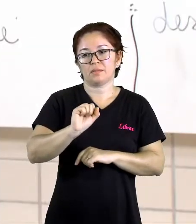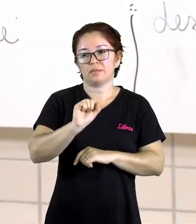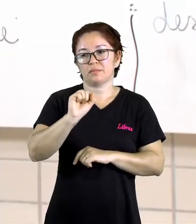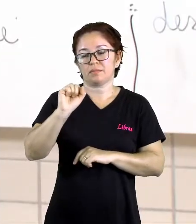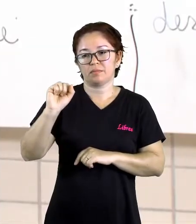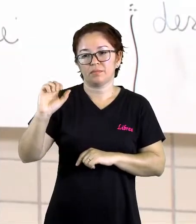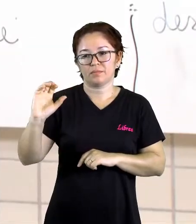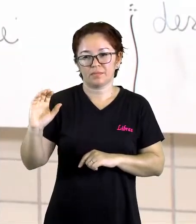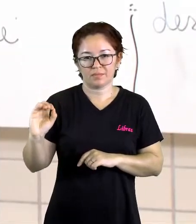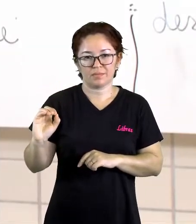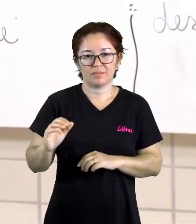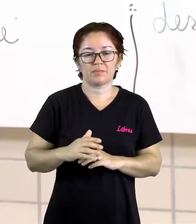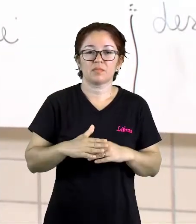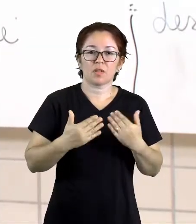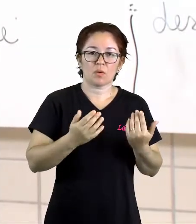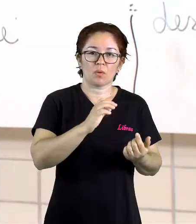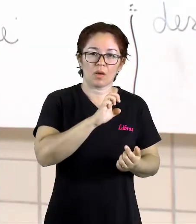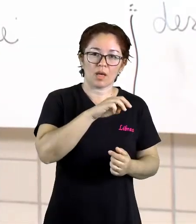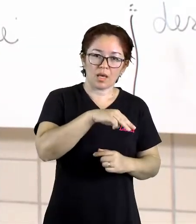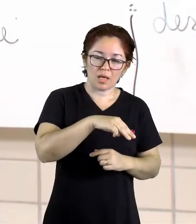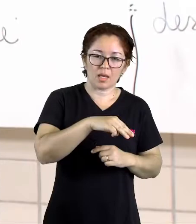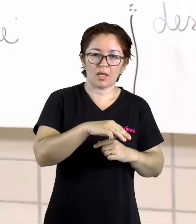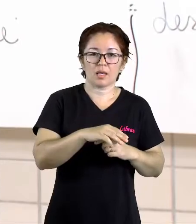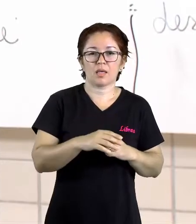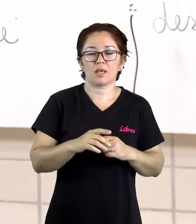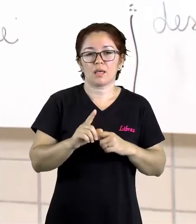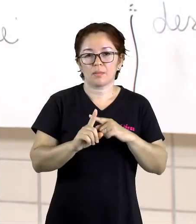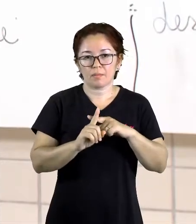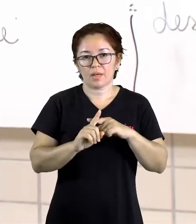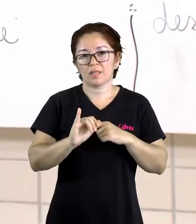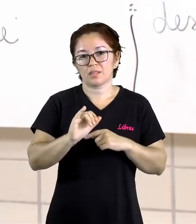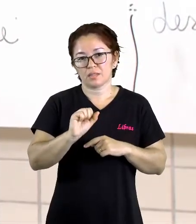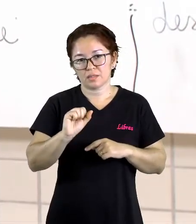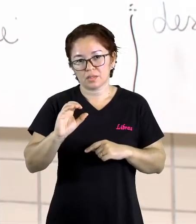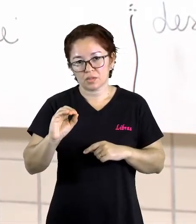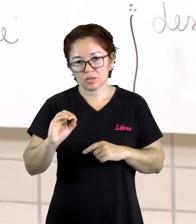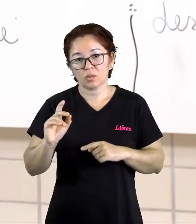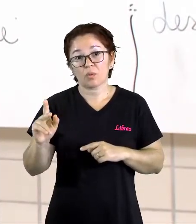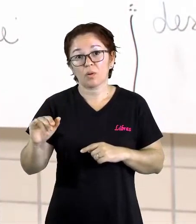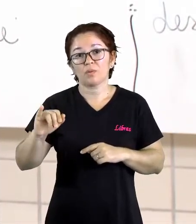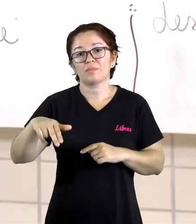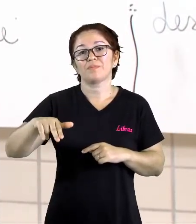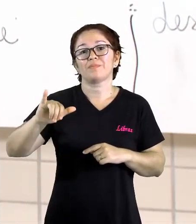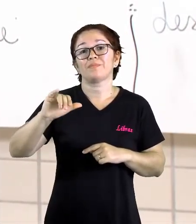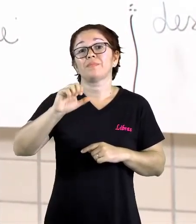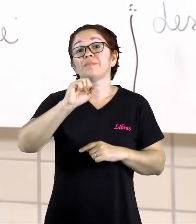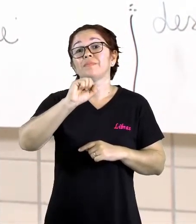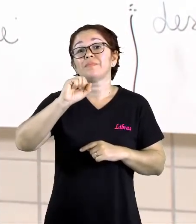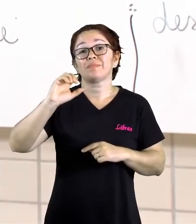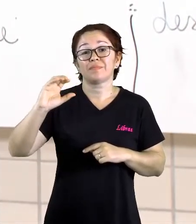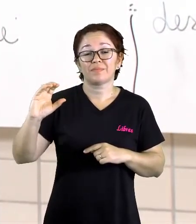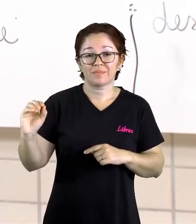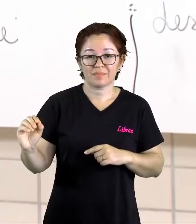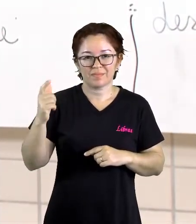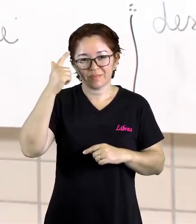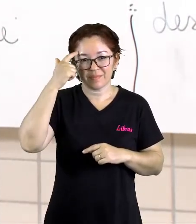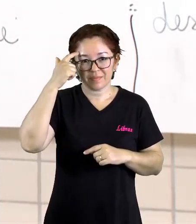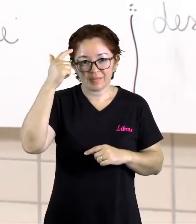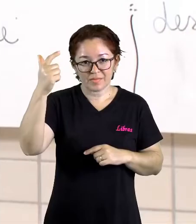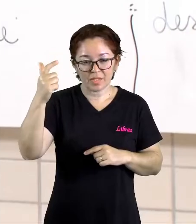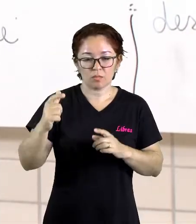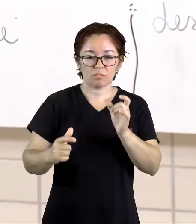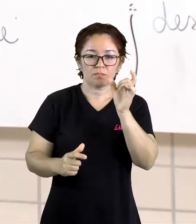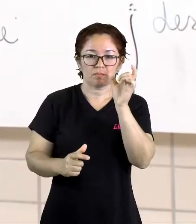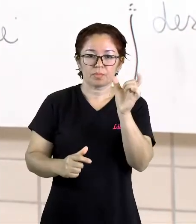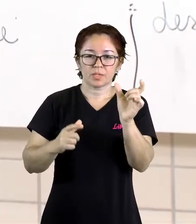Em mais isso, nisso. Tá? Então, aí vocês observem que houve a contração. Quando